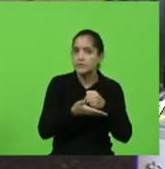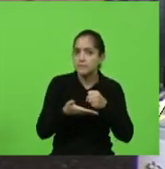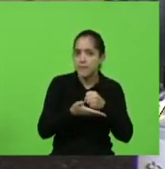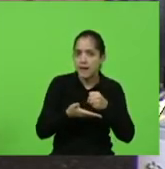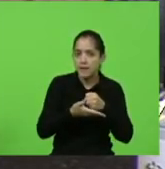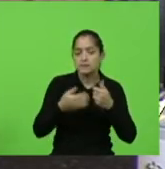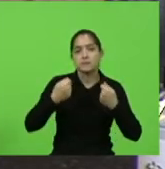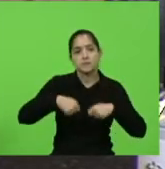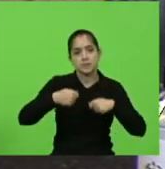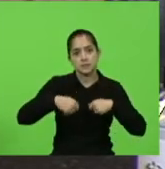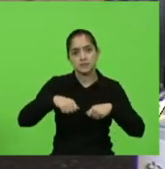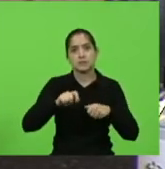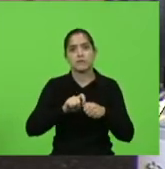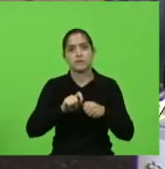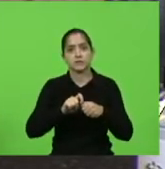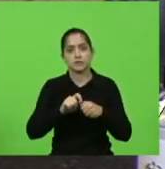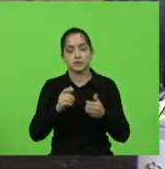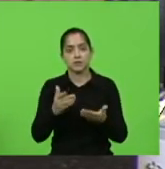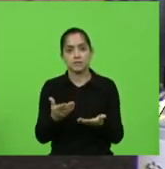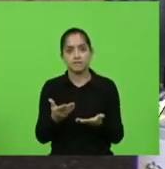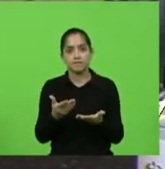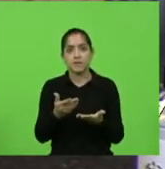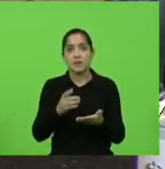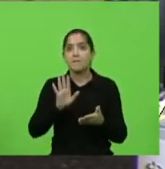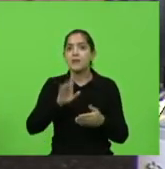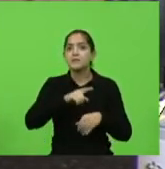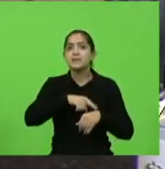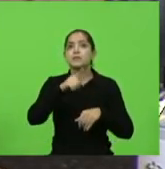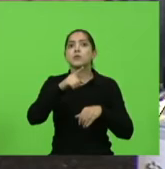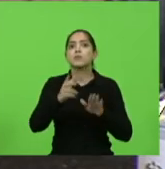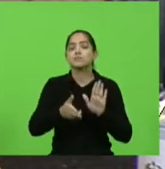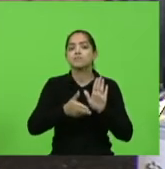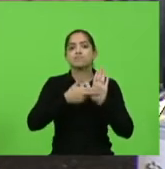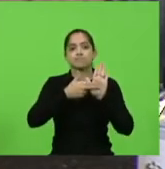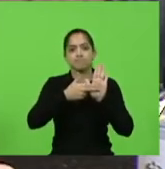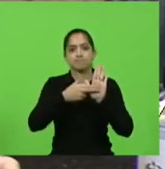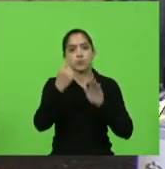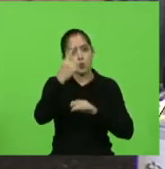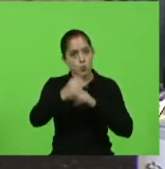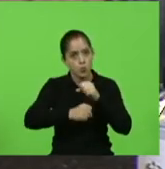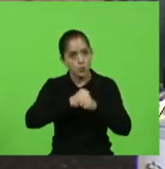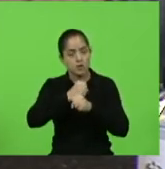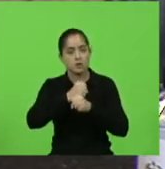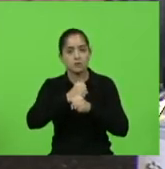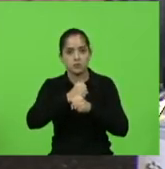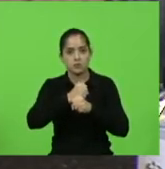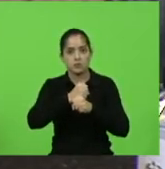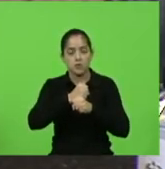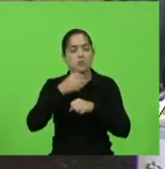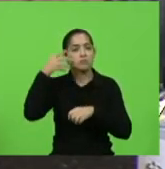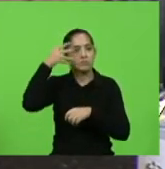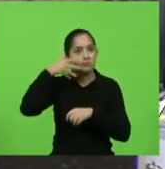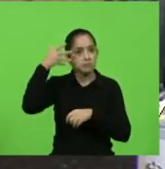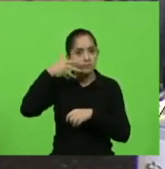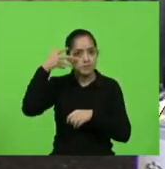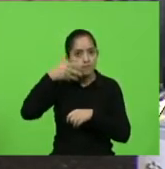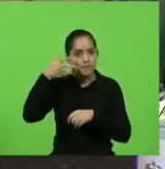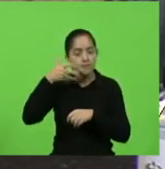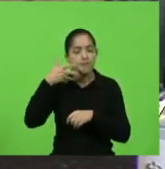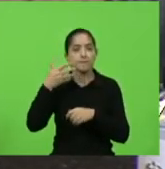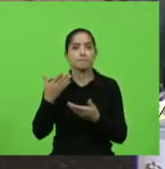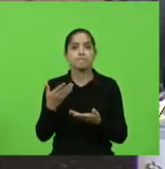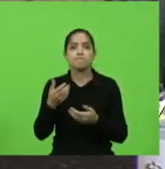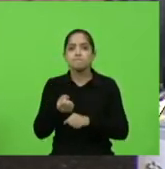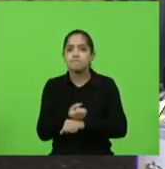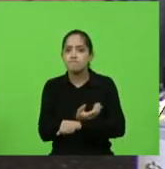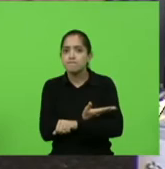ser feitas. E naquele momento eu assumi, depois de um ano aqui à tribuna, e eu fiz um discurso um tanto emocionado e